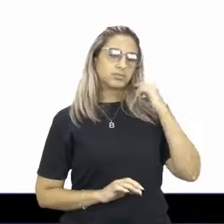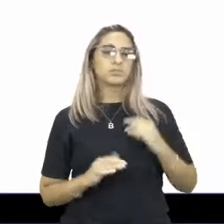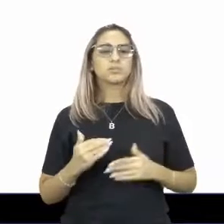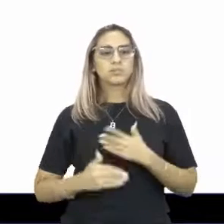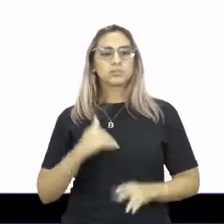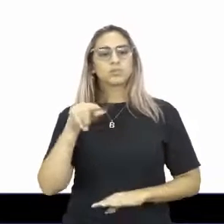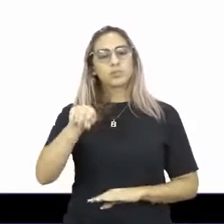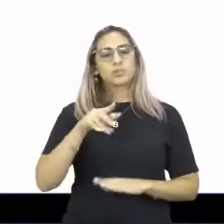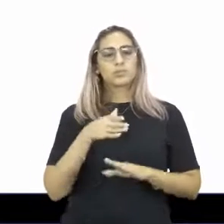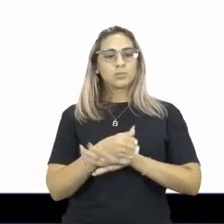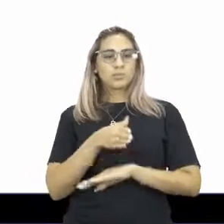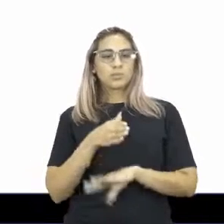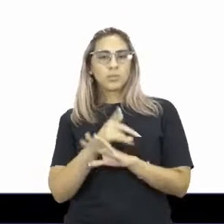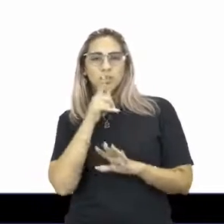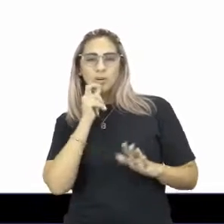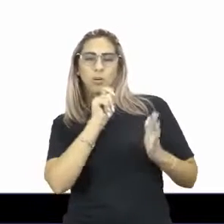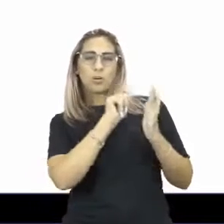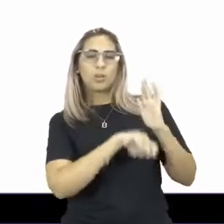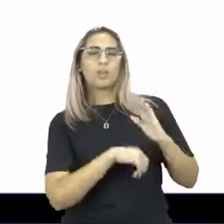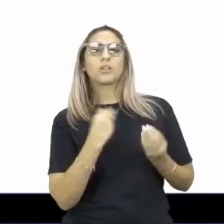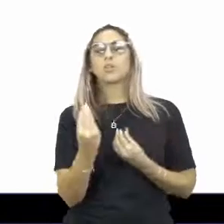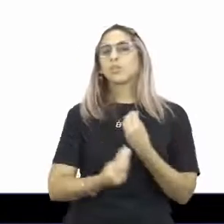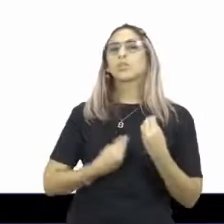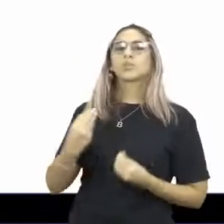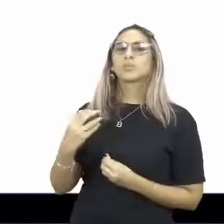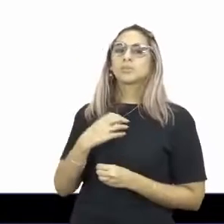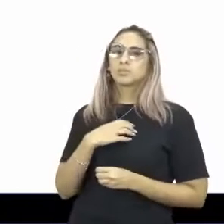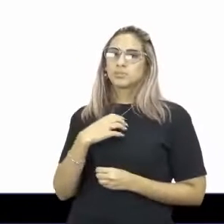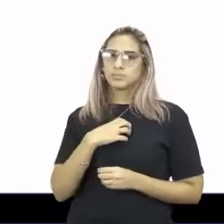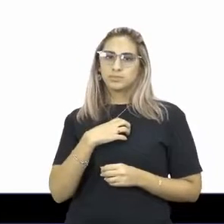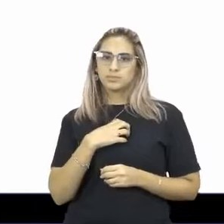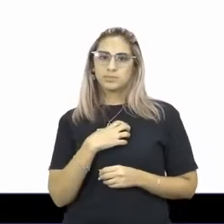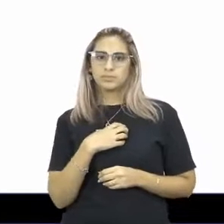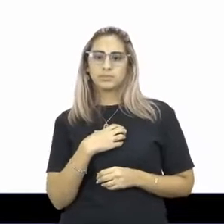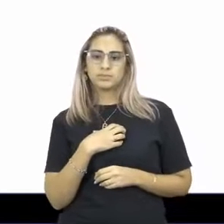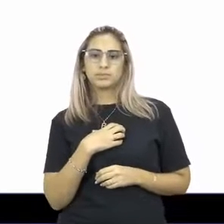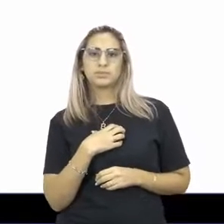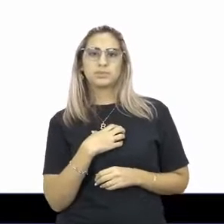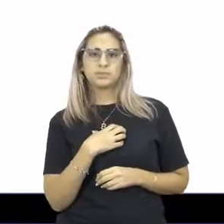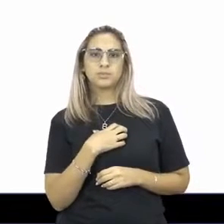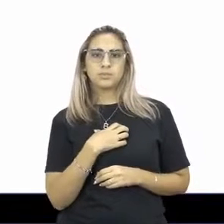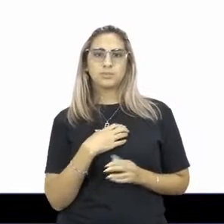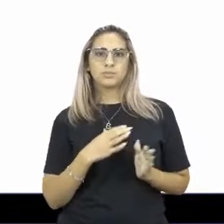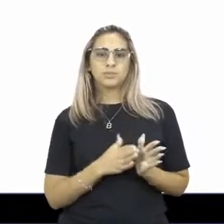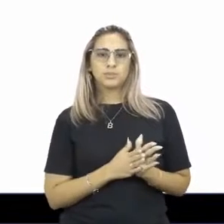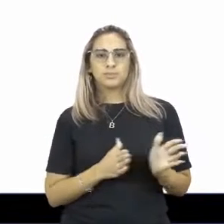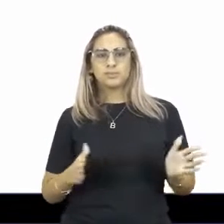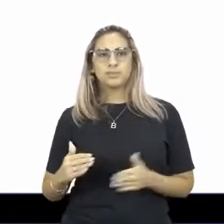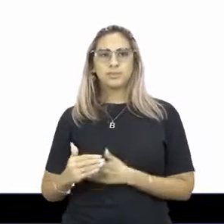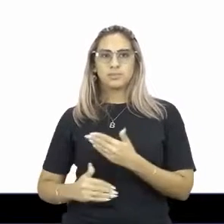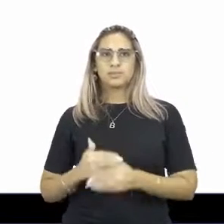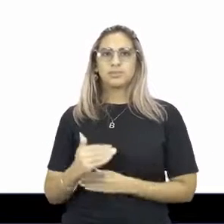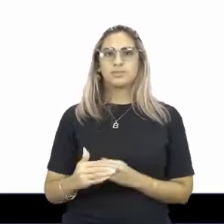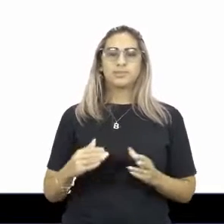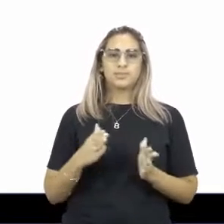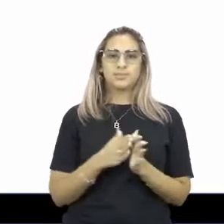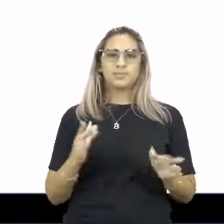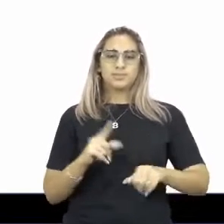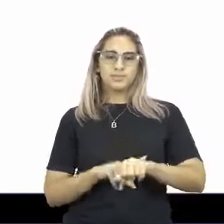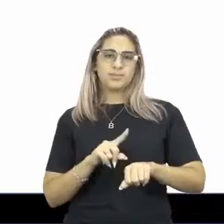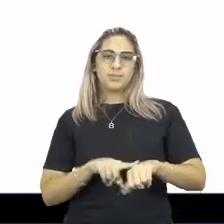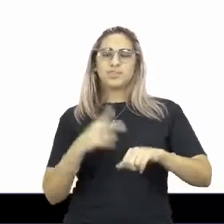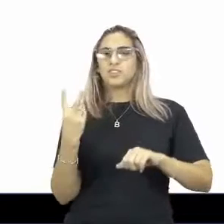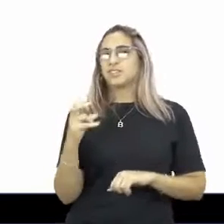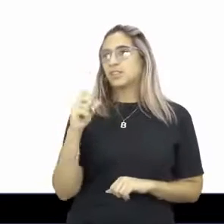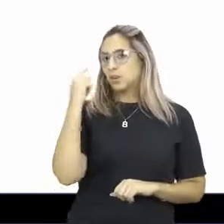Alexandre, se eu abro um contrato, qual a minha forma de remuneração? A remuneração é por subsídio, né? O mínimo de carga horária é de